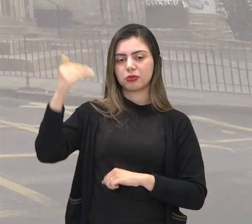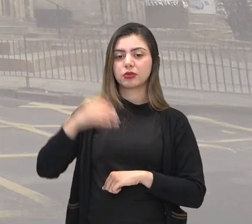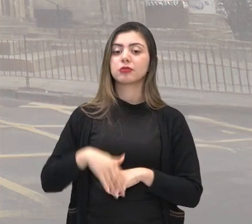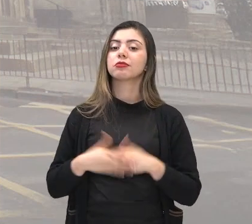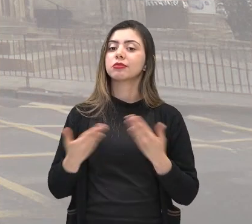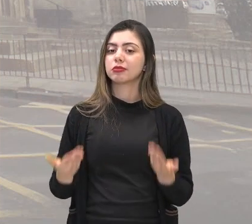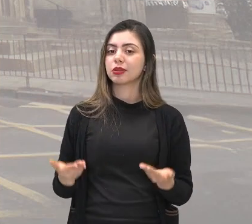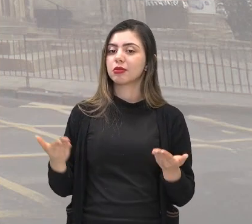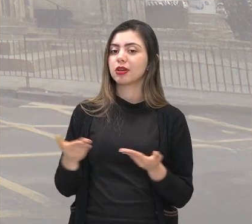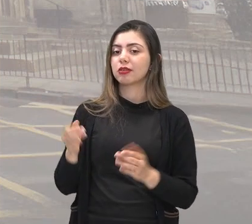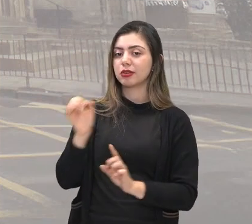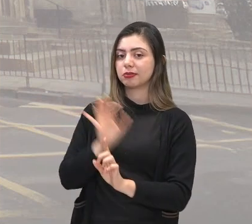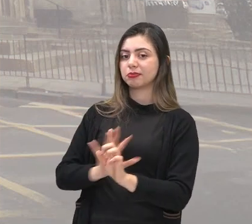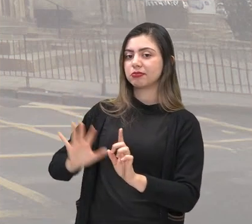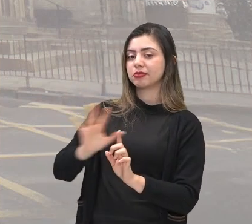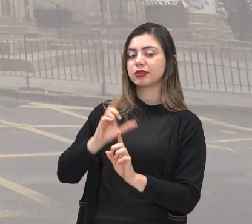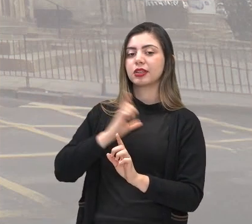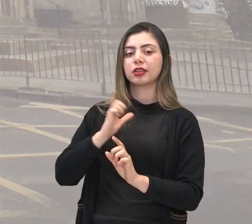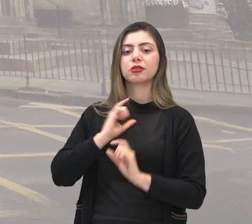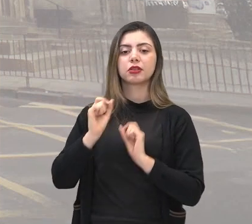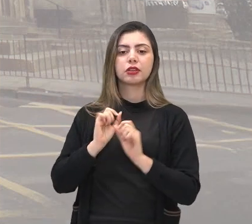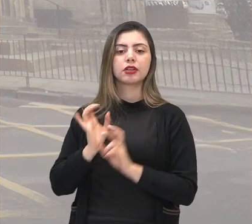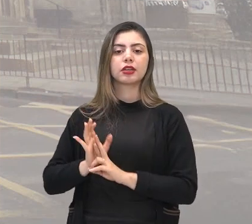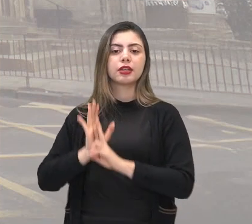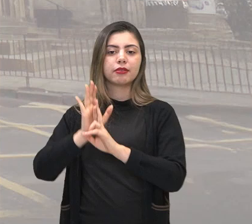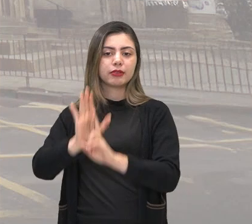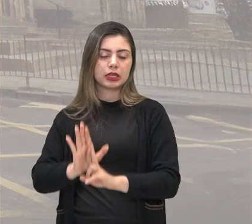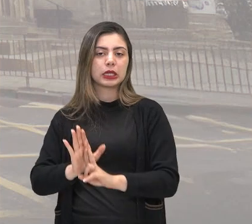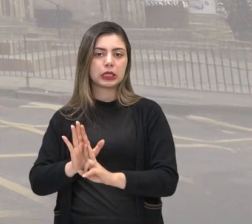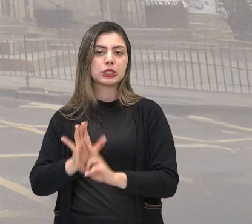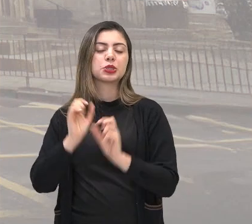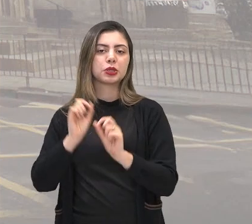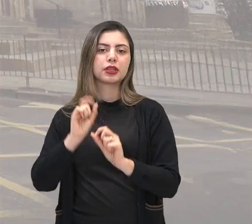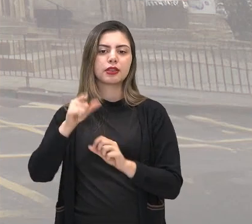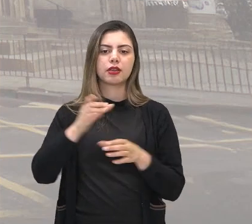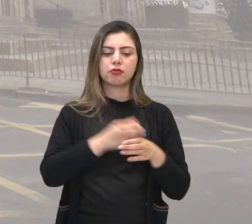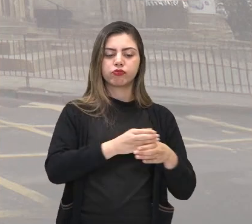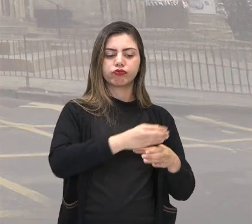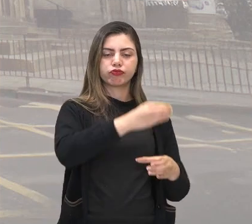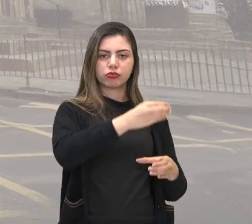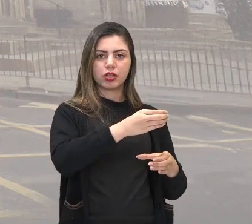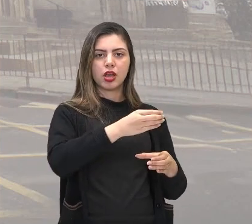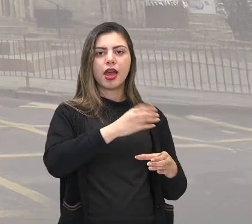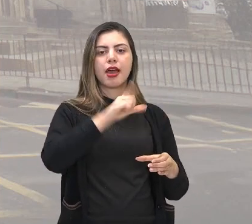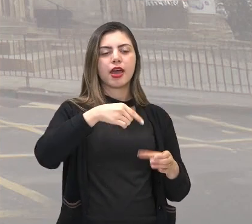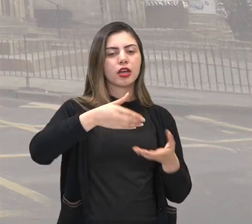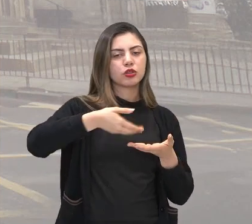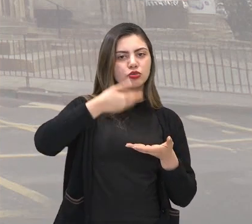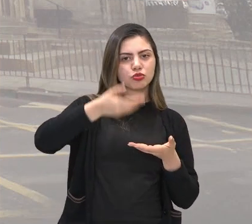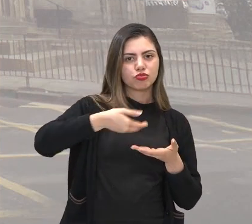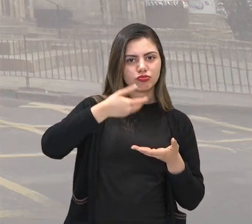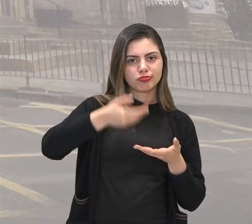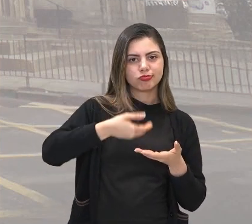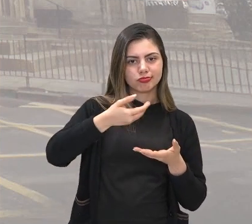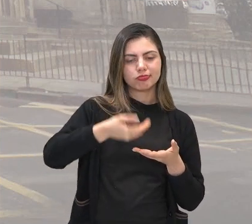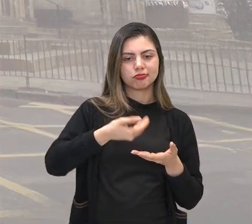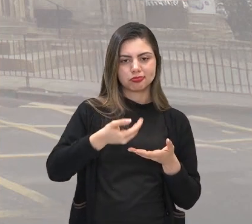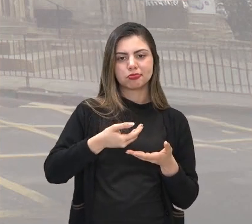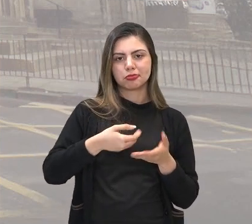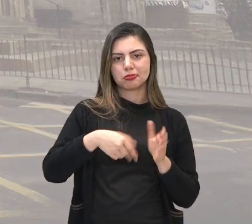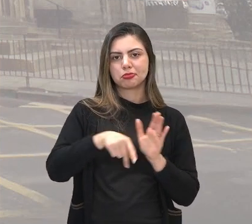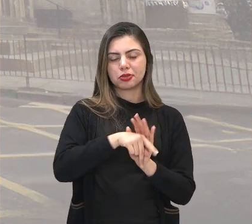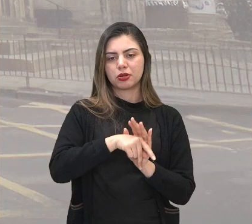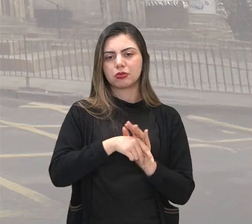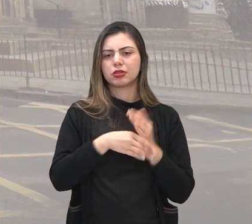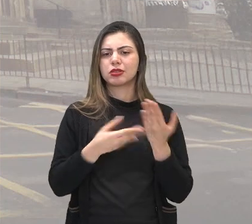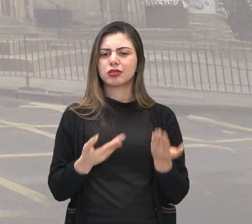dele que eh a sopa a lata de sopa de tomate que ele fez utilizando eh os rótulos né dessa sopa então ele